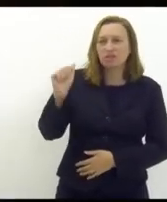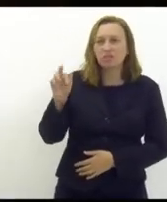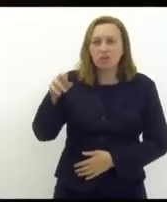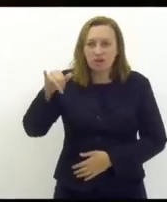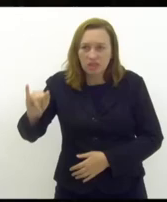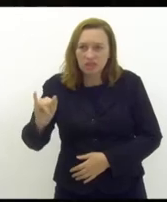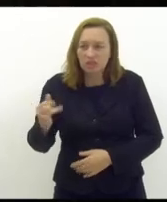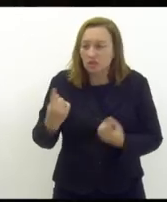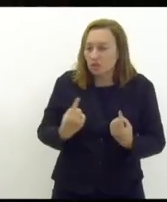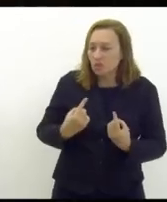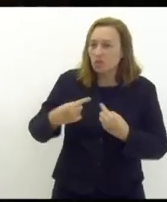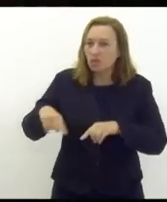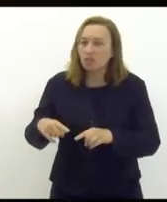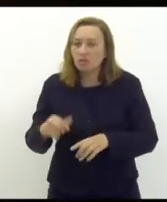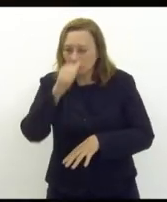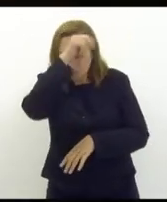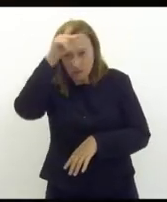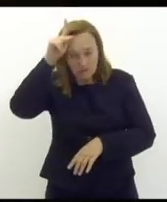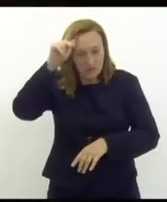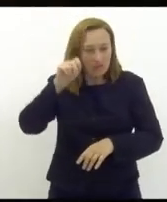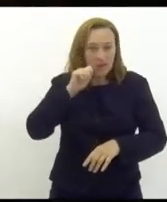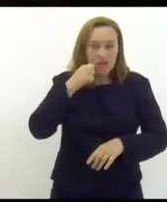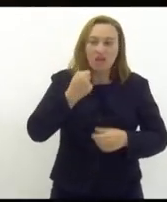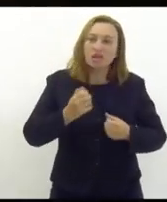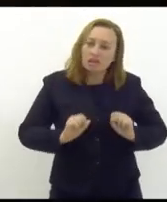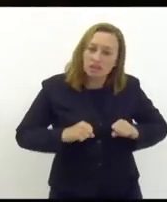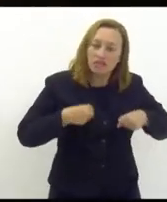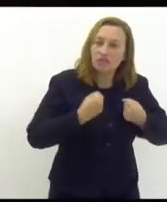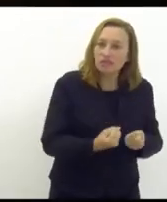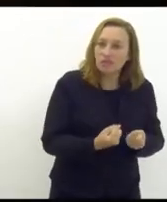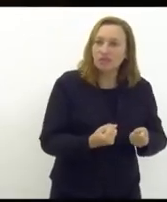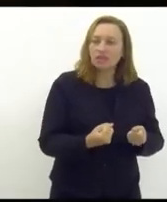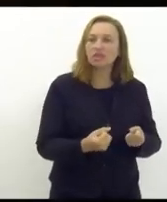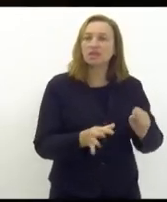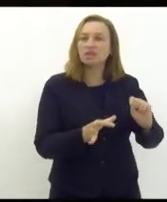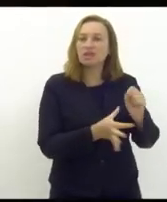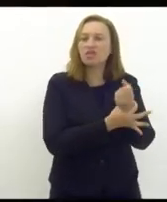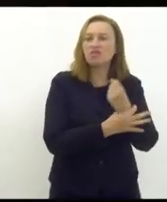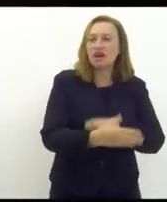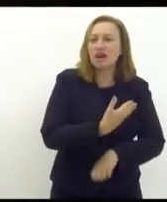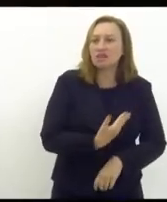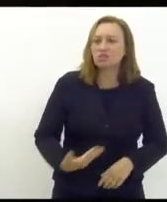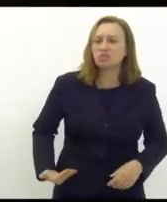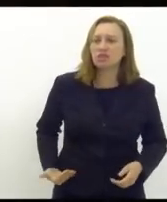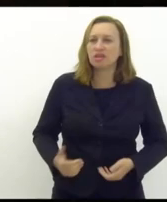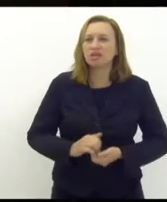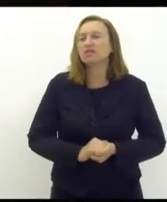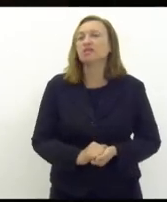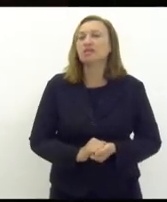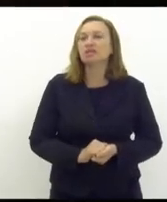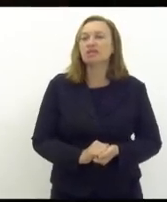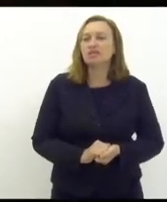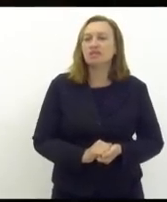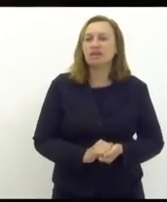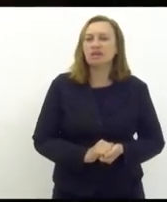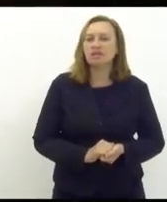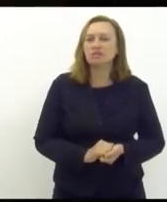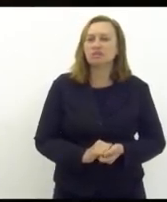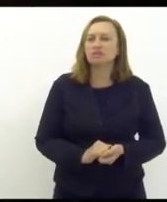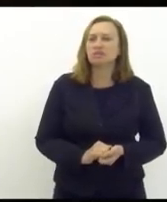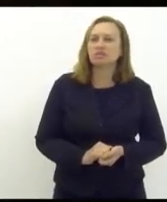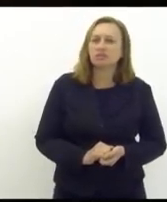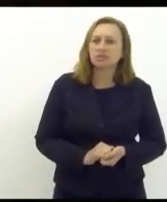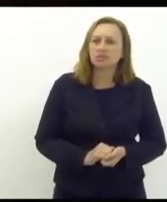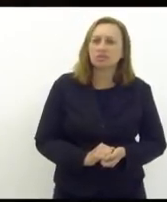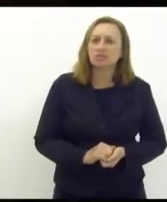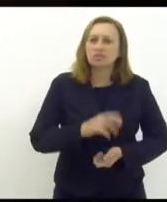prefeito e defender a guarda e eu inclusive estive presente na sessão da comissão de segurança pública da qual o meu irmão Vereador